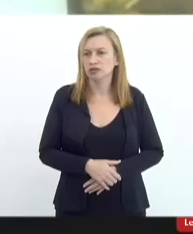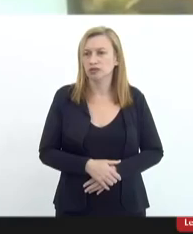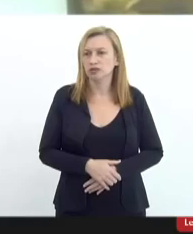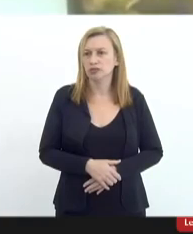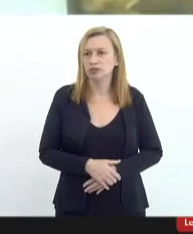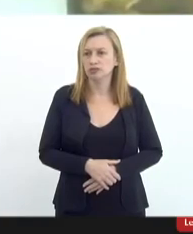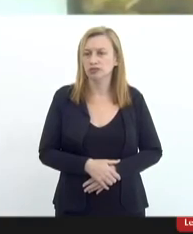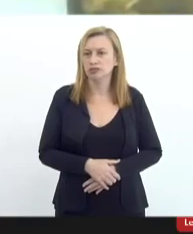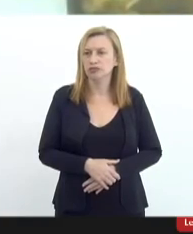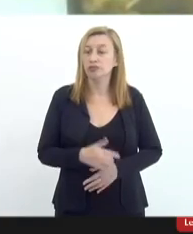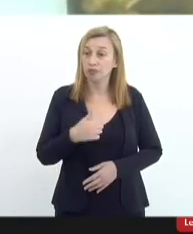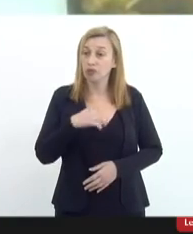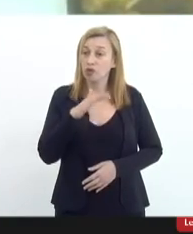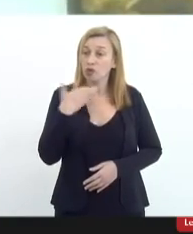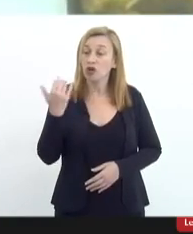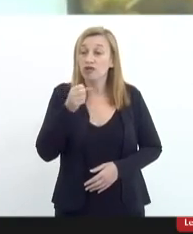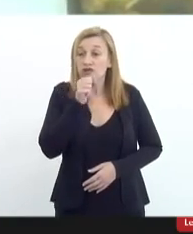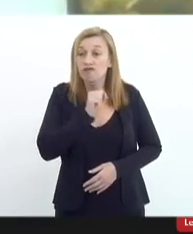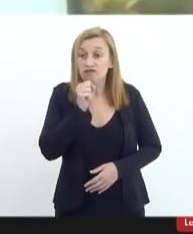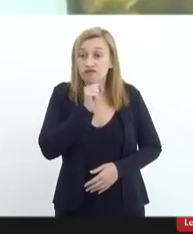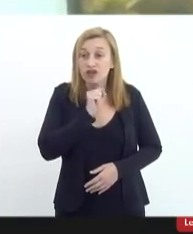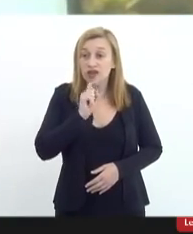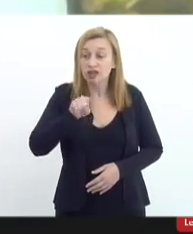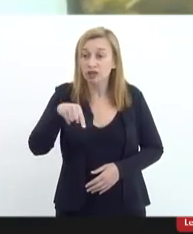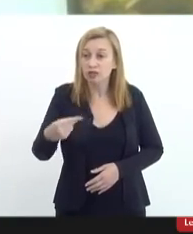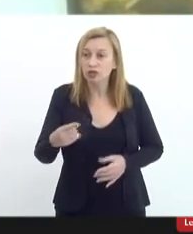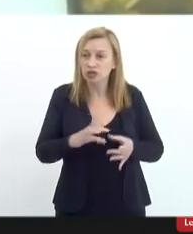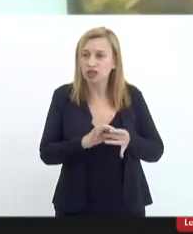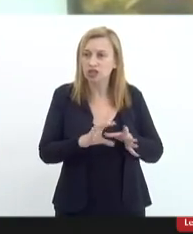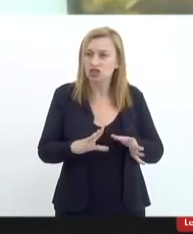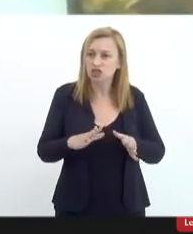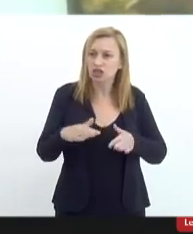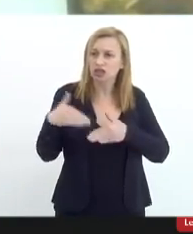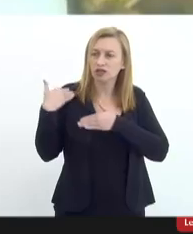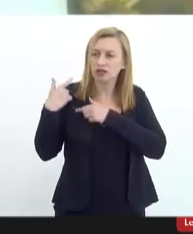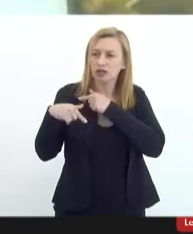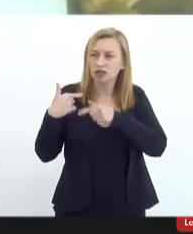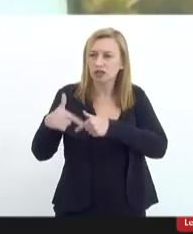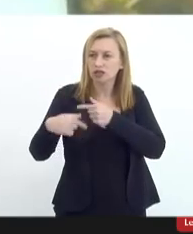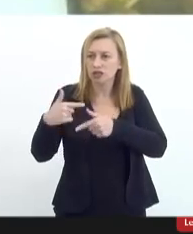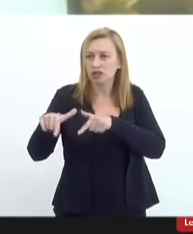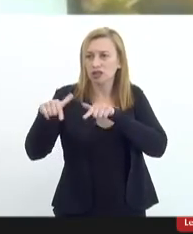Ou seja, quando eu morrer velha, depois de ter deixado o legado,